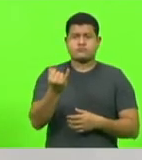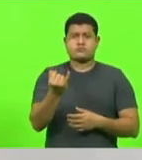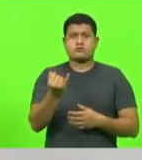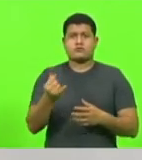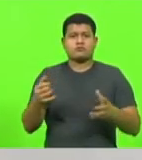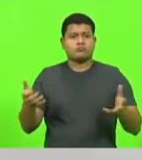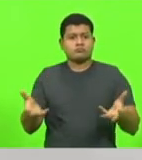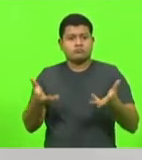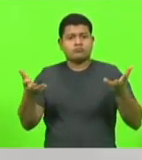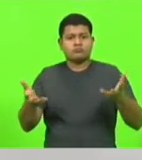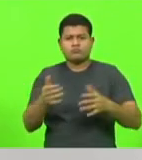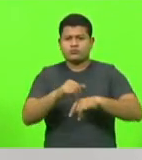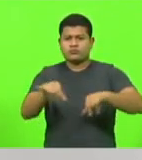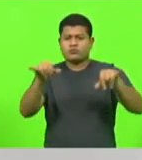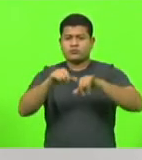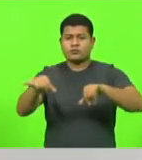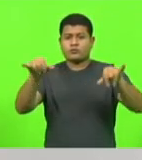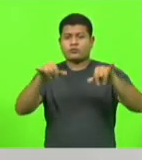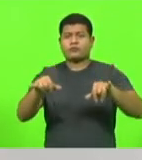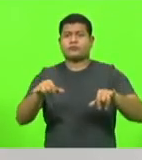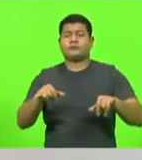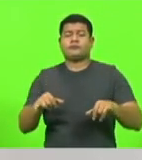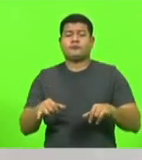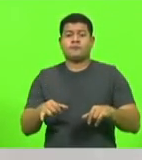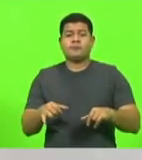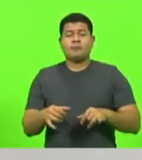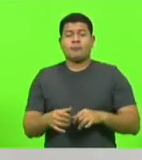promover, oportunizar